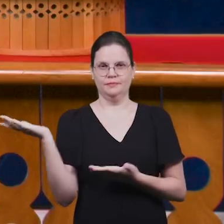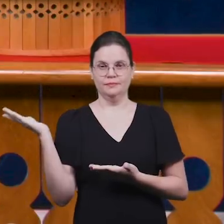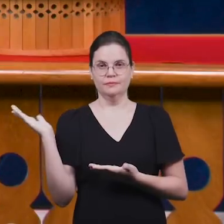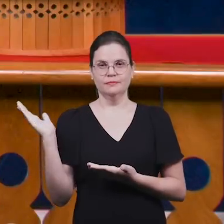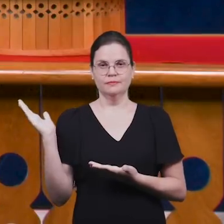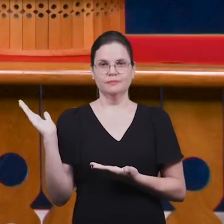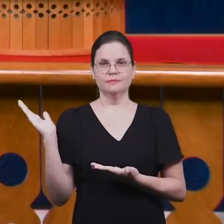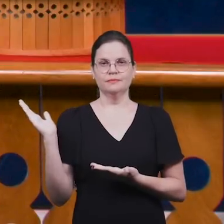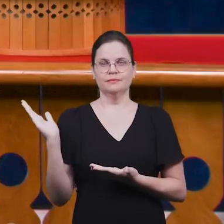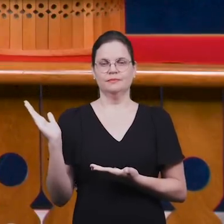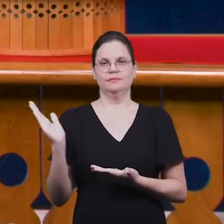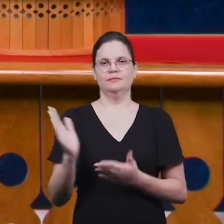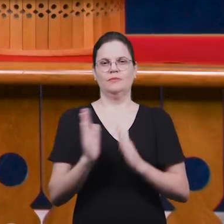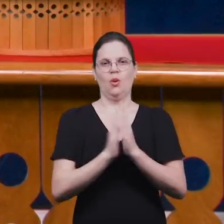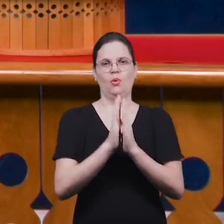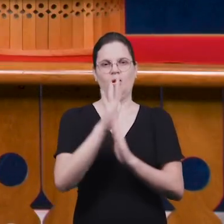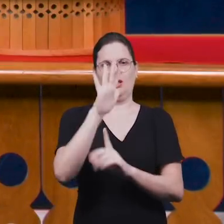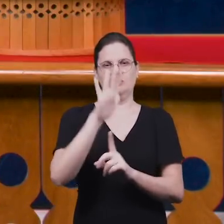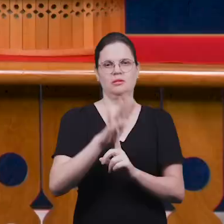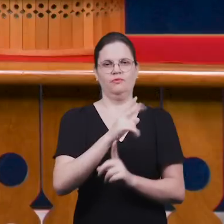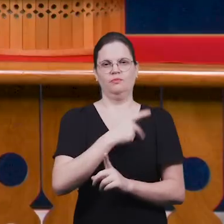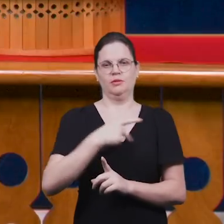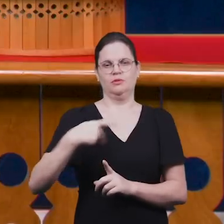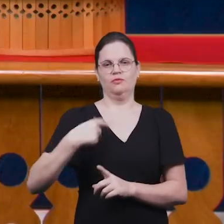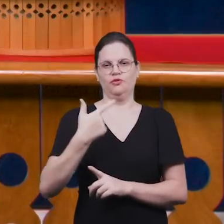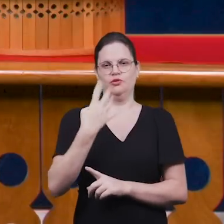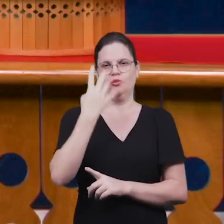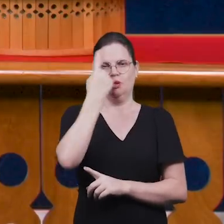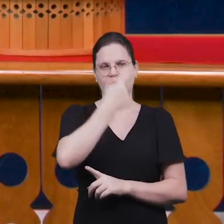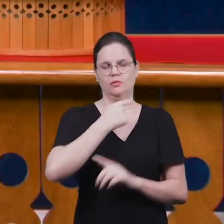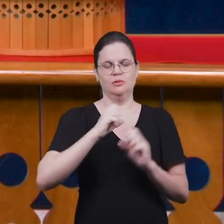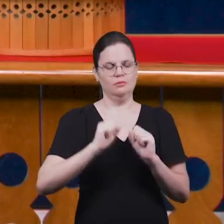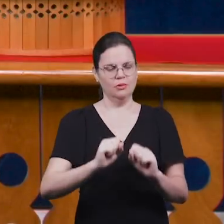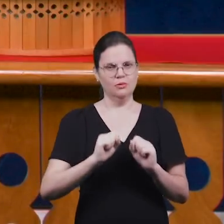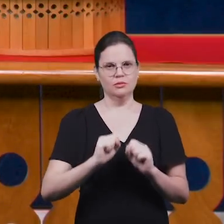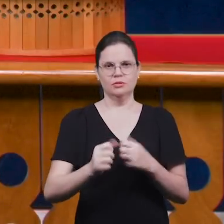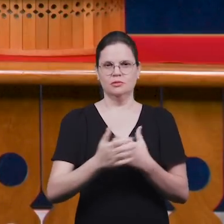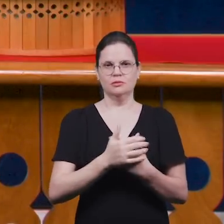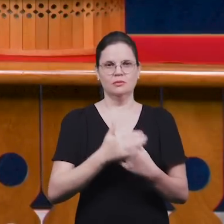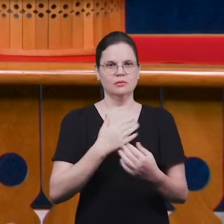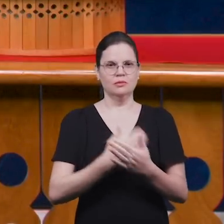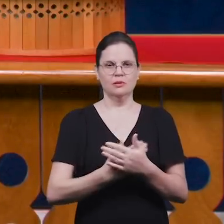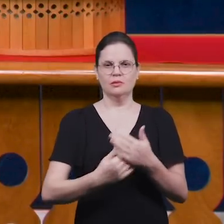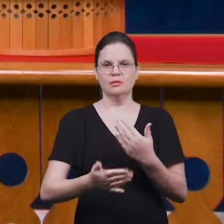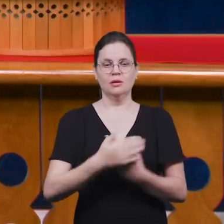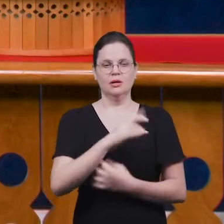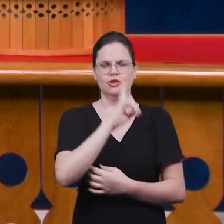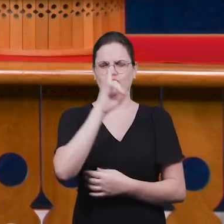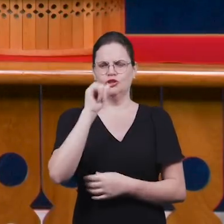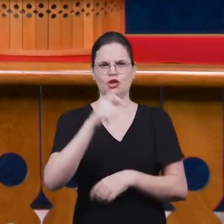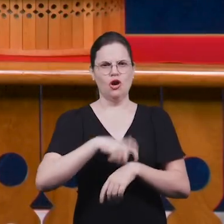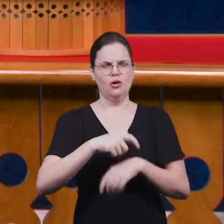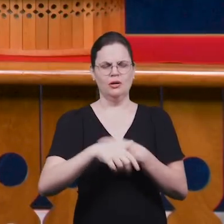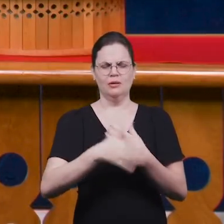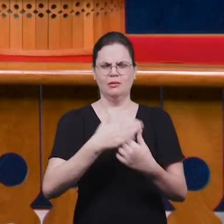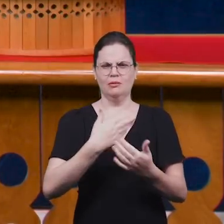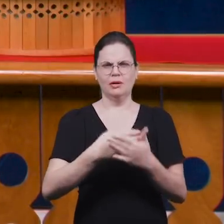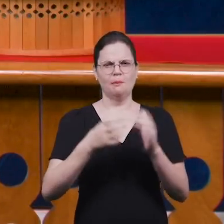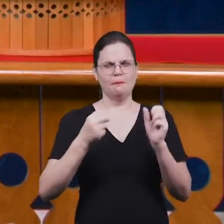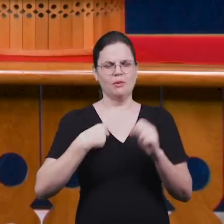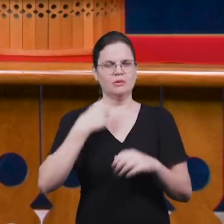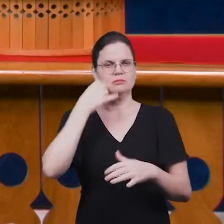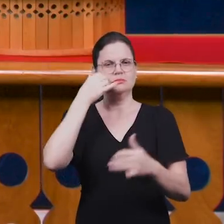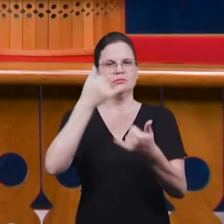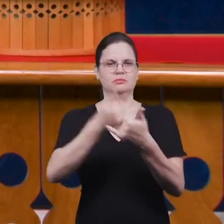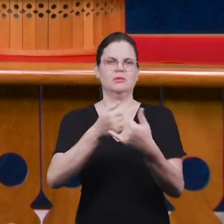nosso atendimento pastoral 24 horas. Qualquer dia da semana, qualquer horário,